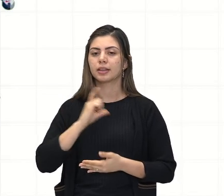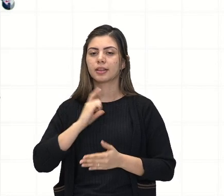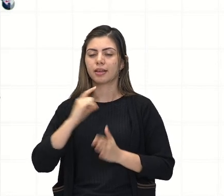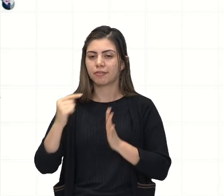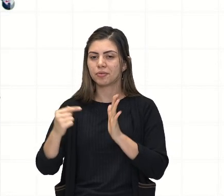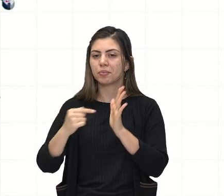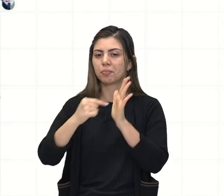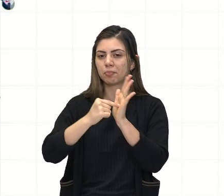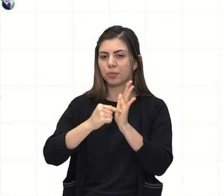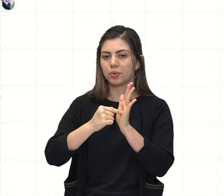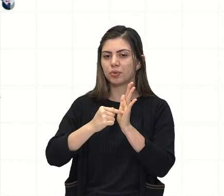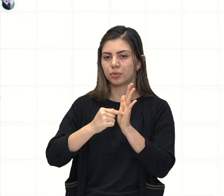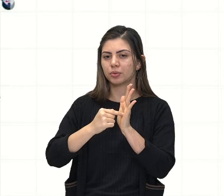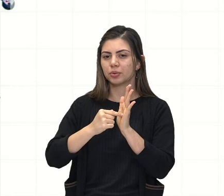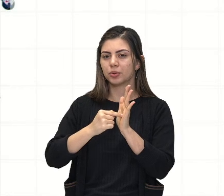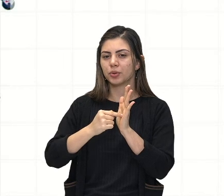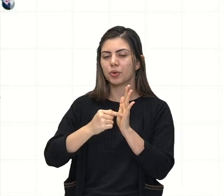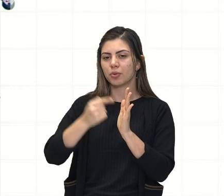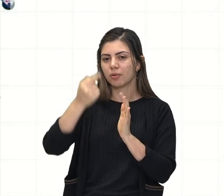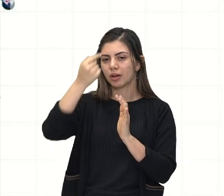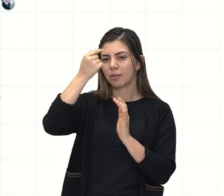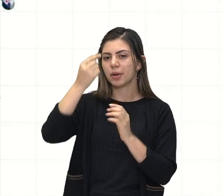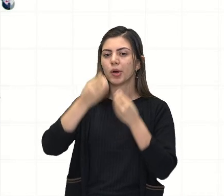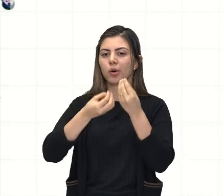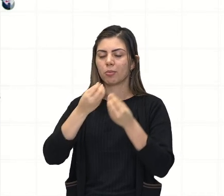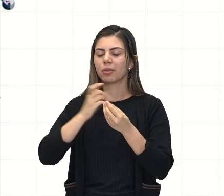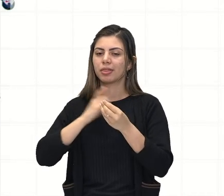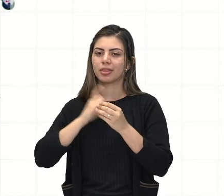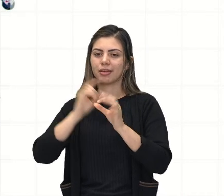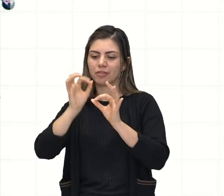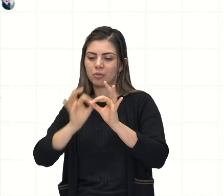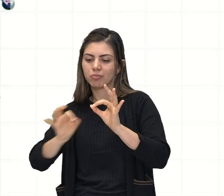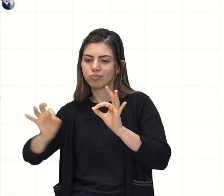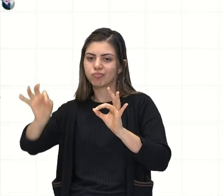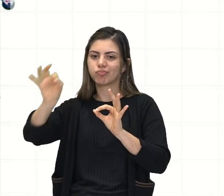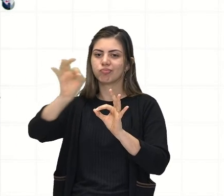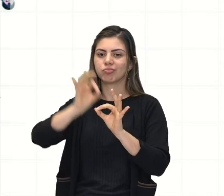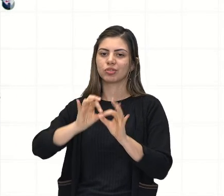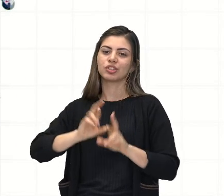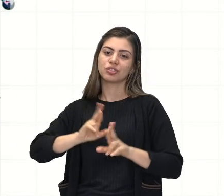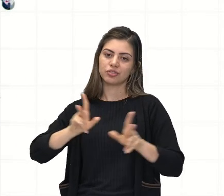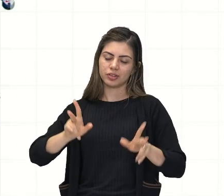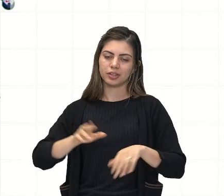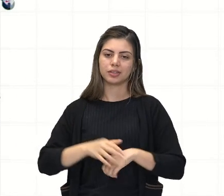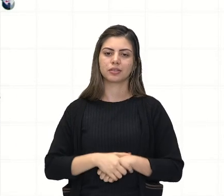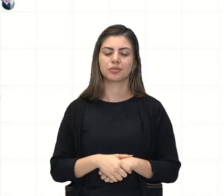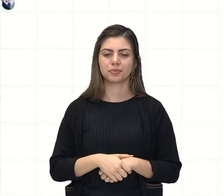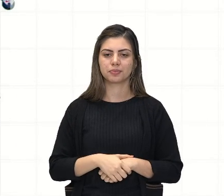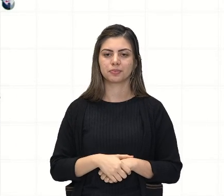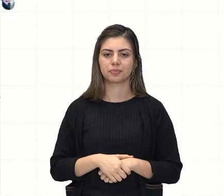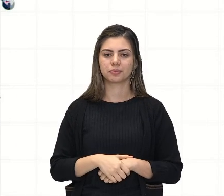né, ele ia girar dessa forma. Tá? Muito bem.